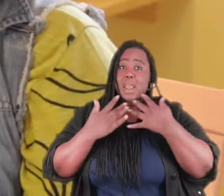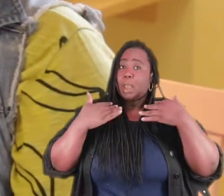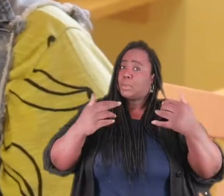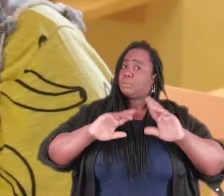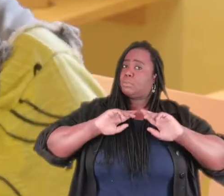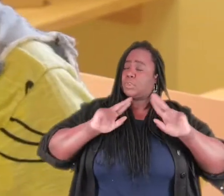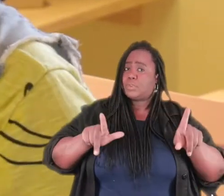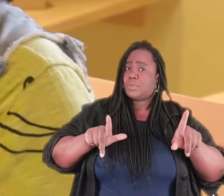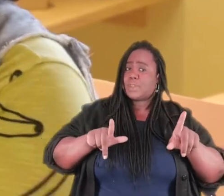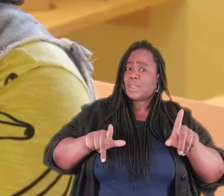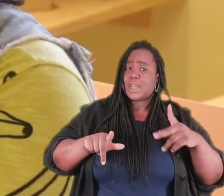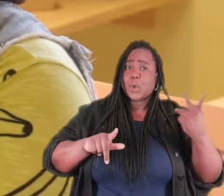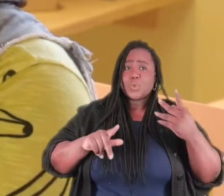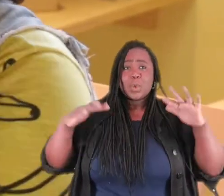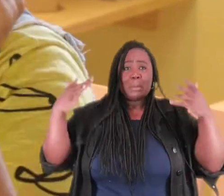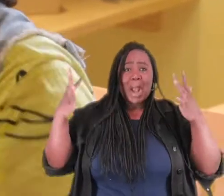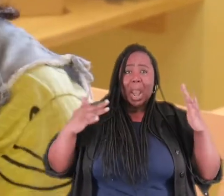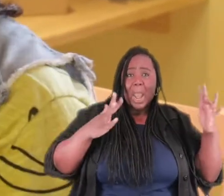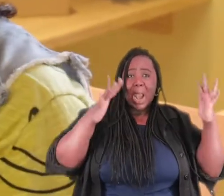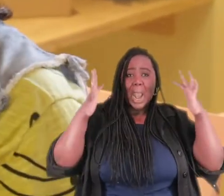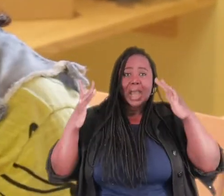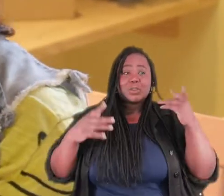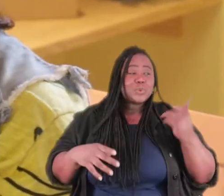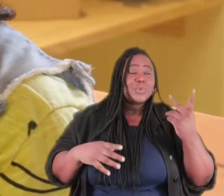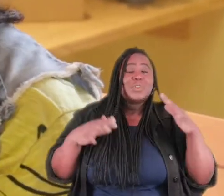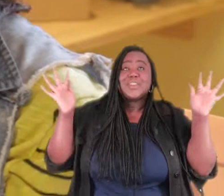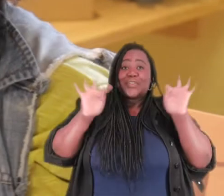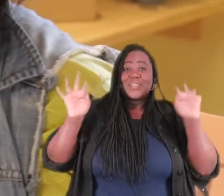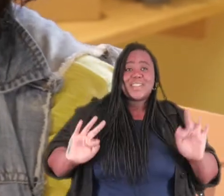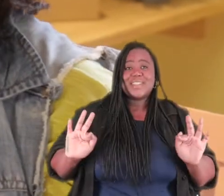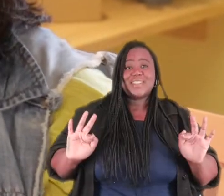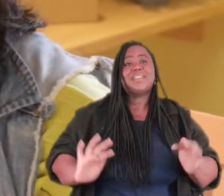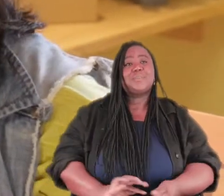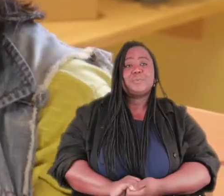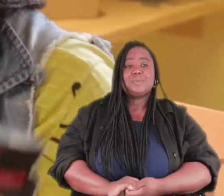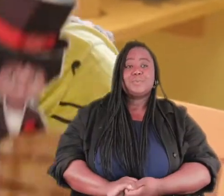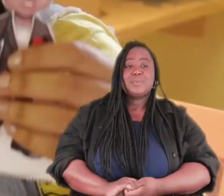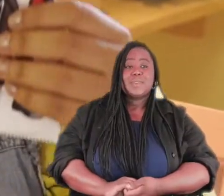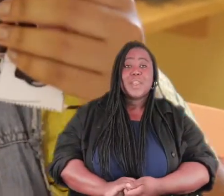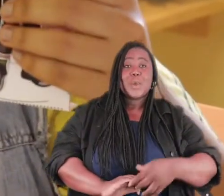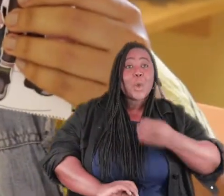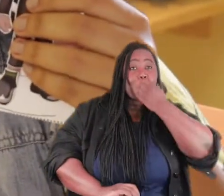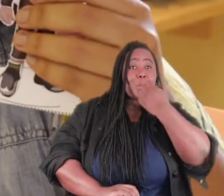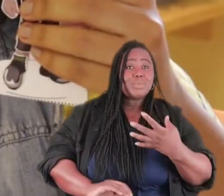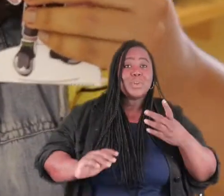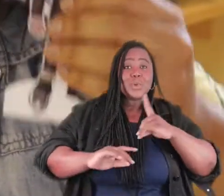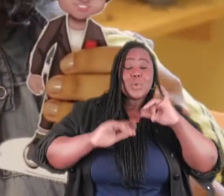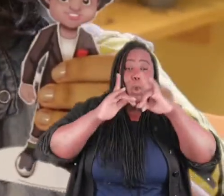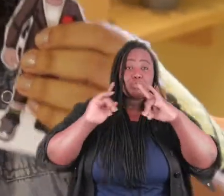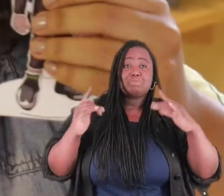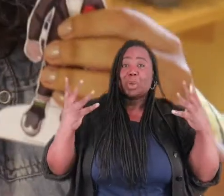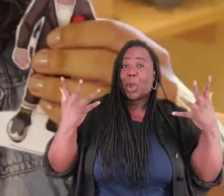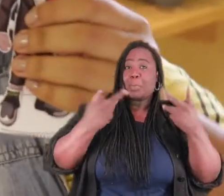diferente. A turma inteira aplaudiu e a dupla ficou contente. Um viva ao Circo Fantástico